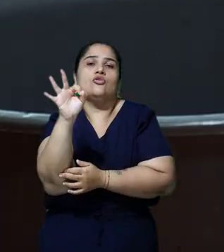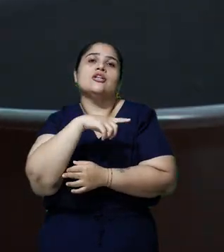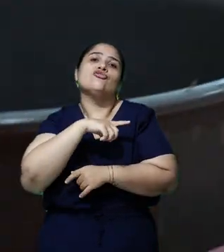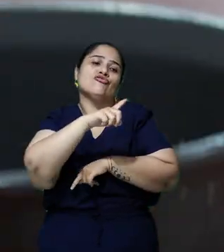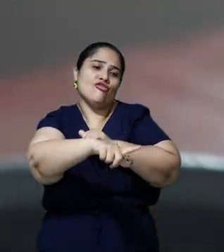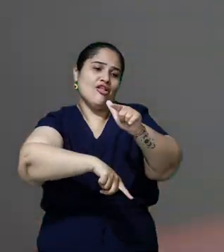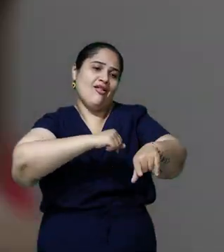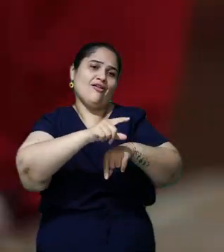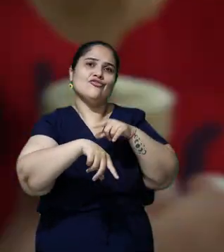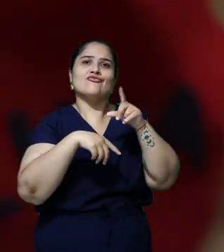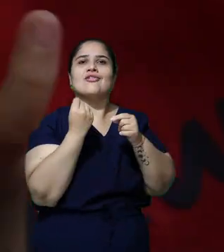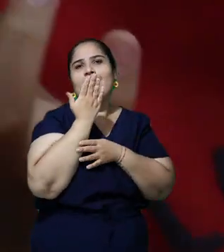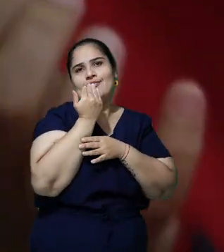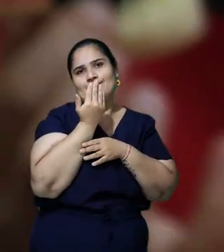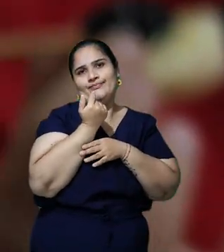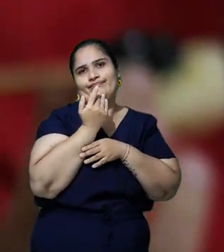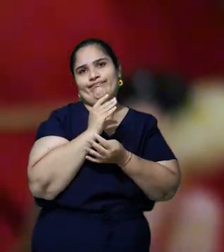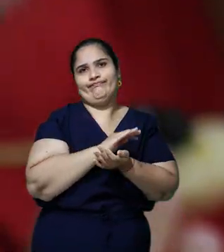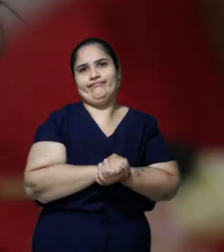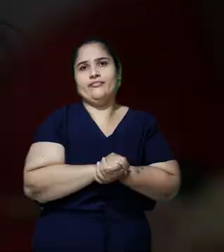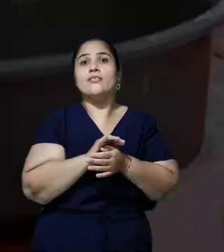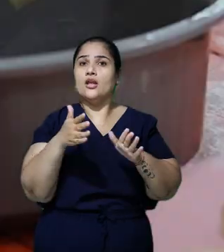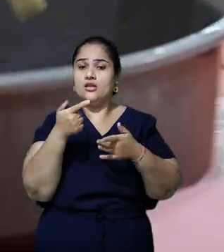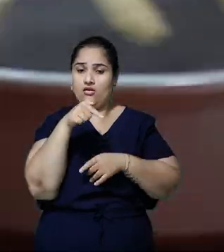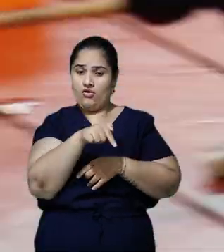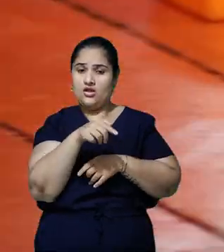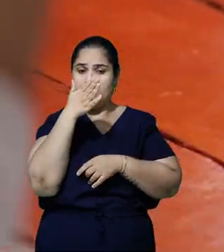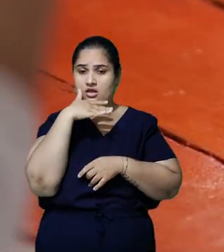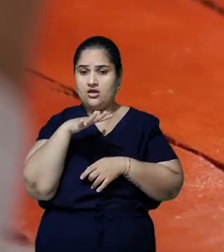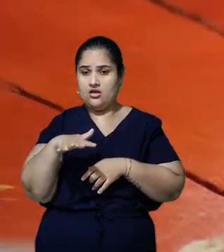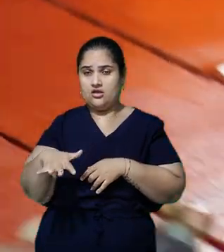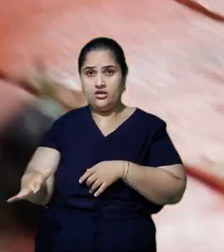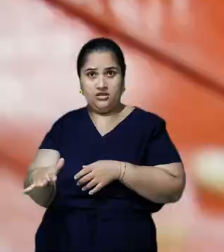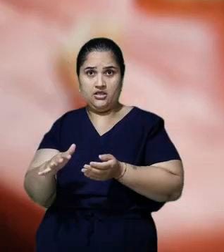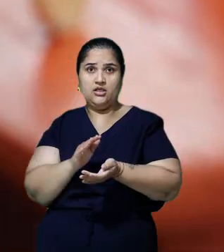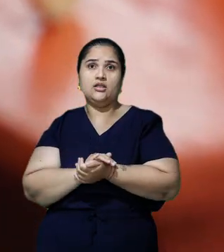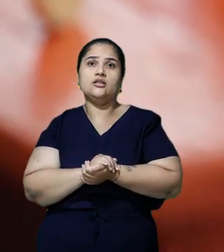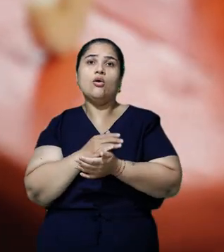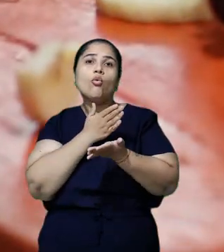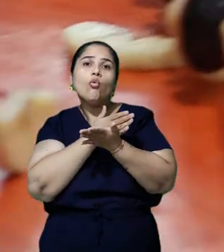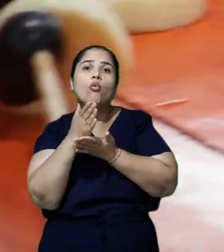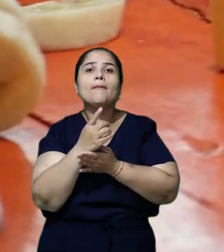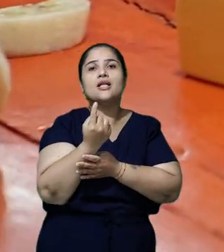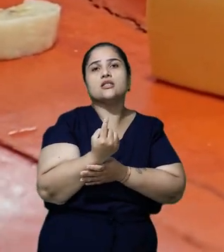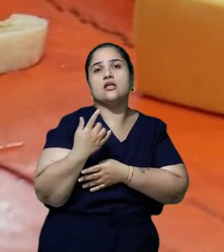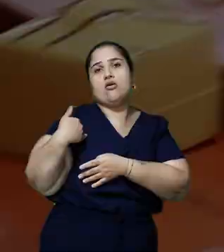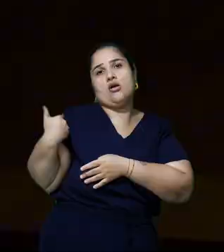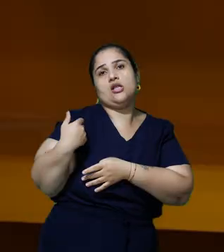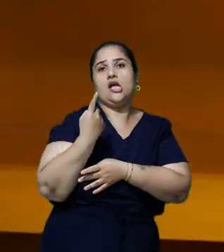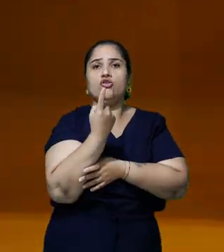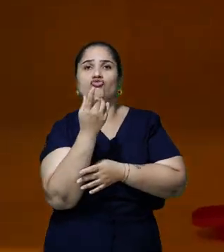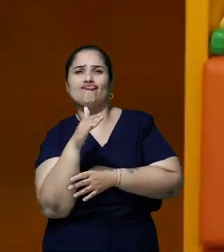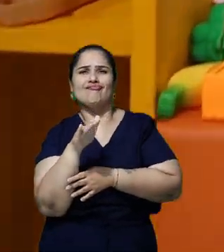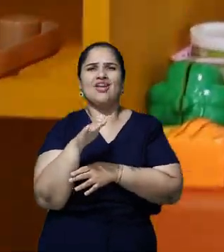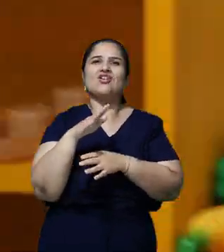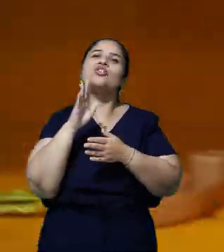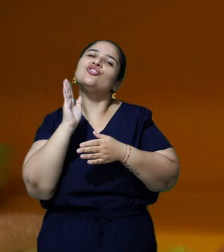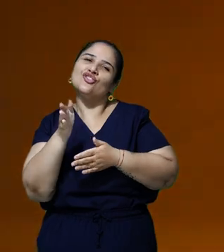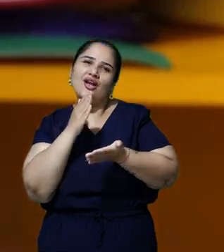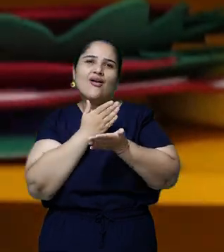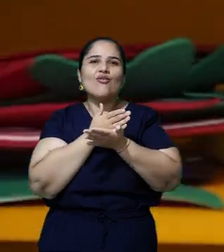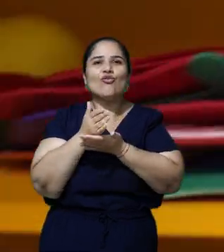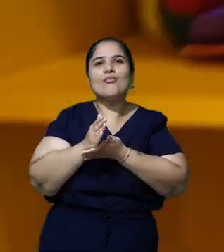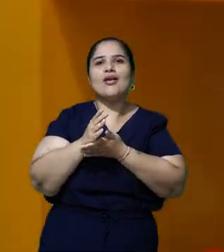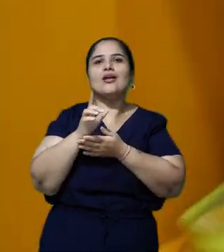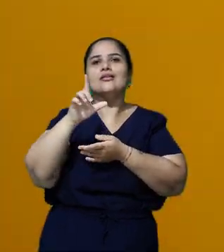alimentar. Então, essa criança, a partir desse 1 ano e meio, essa criança já começa a dar uma